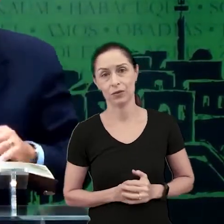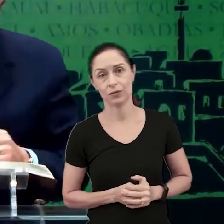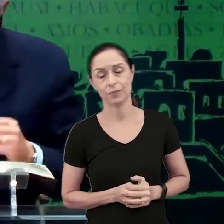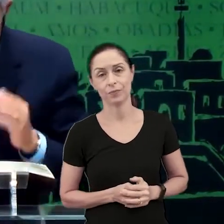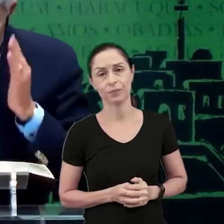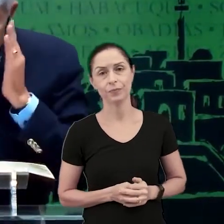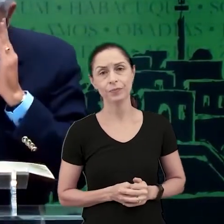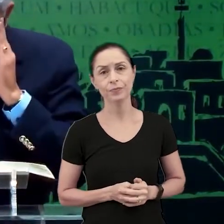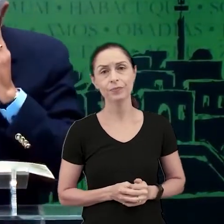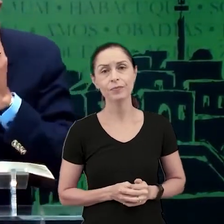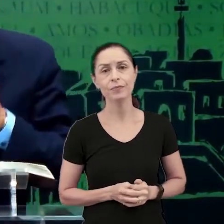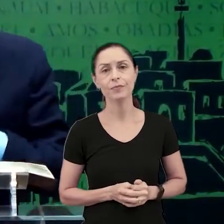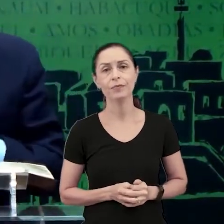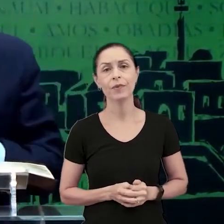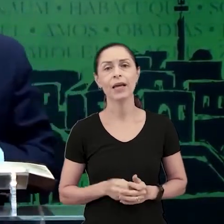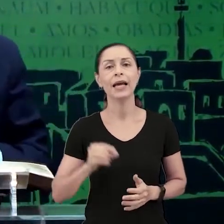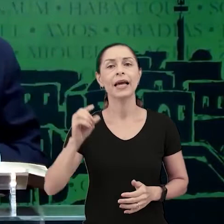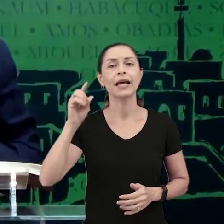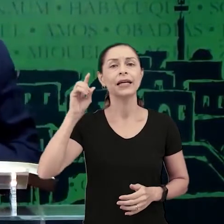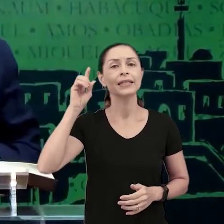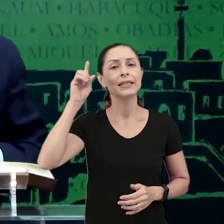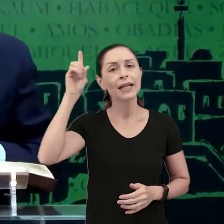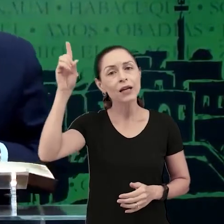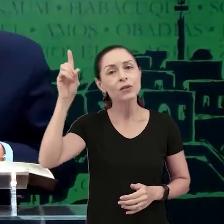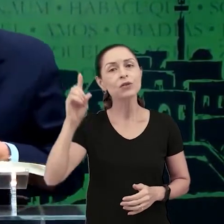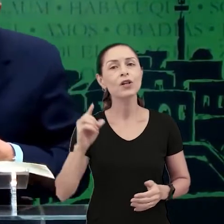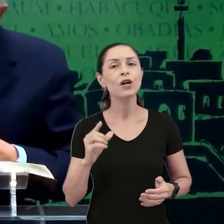Deus, Ele é incomparável,